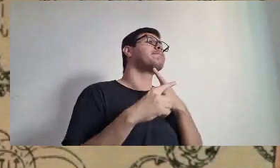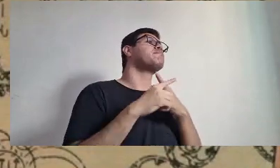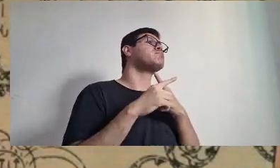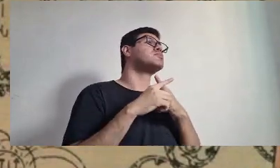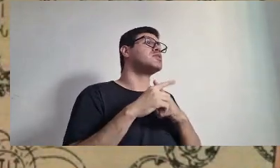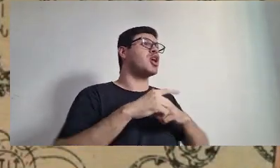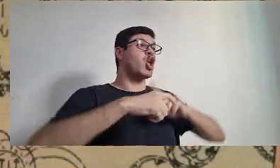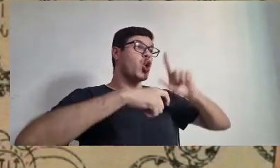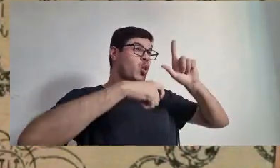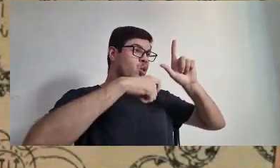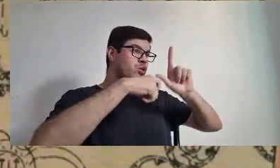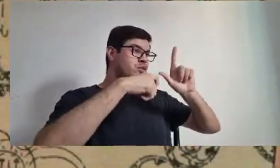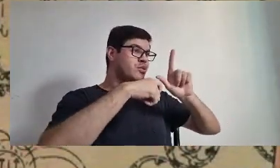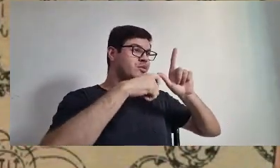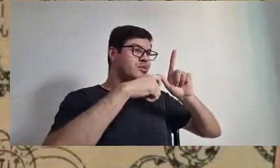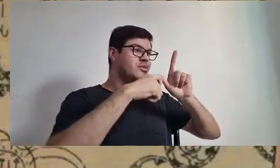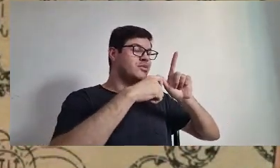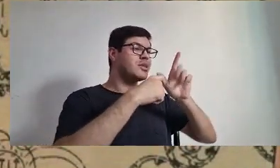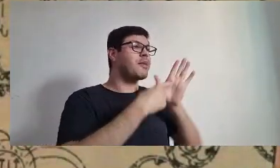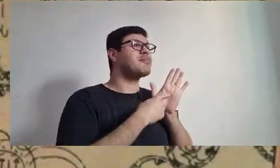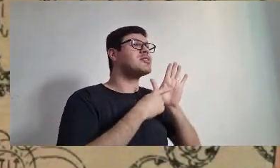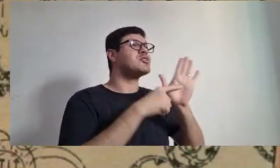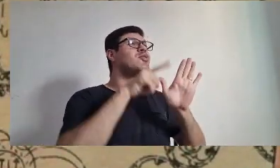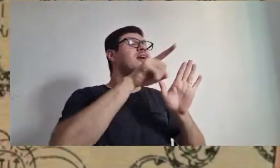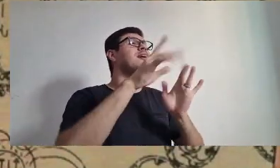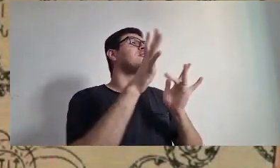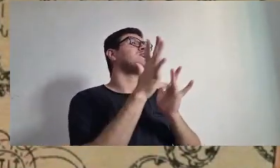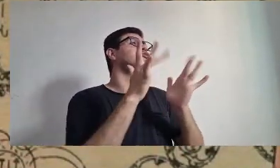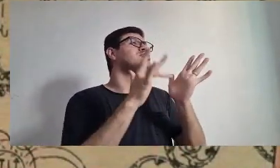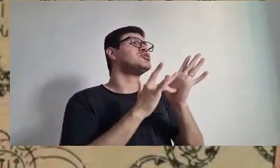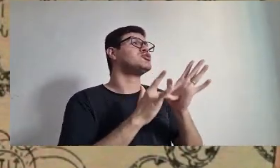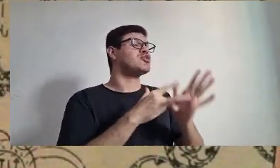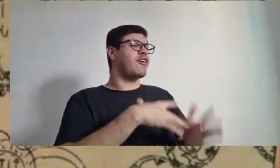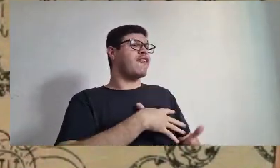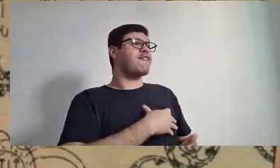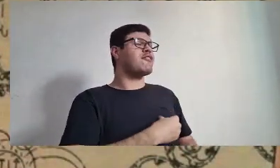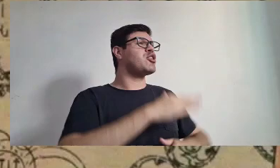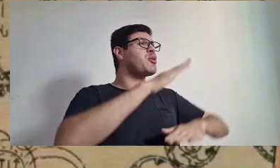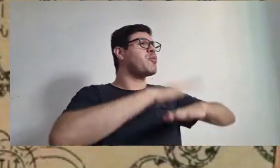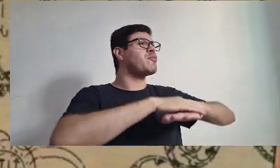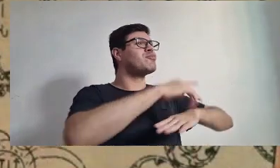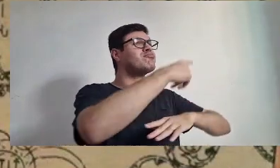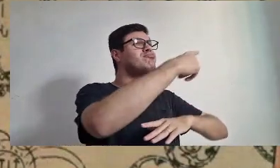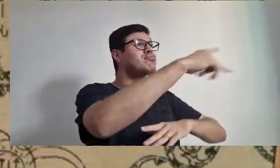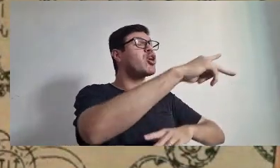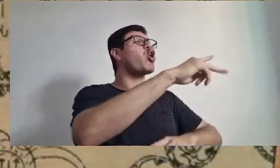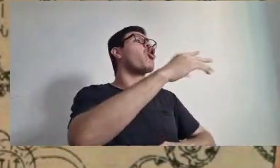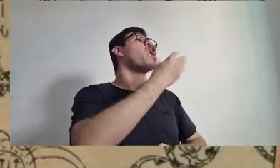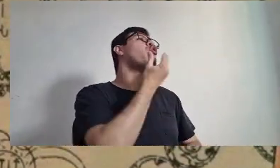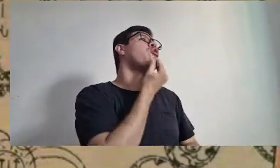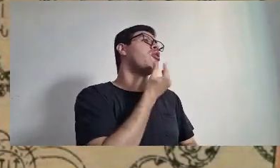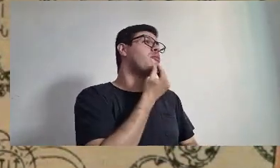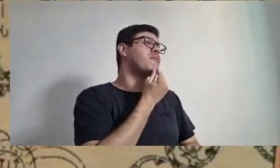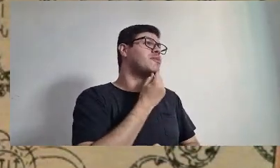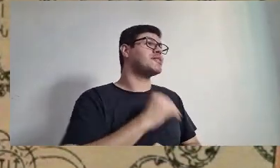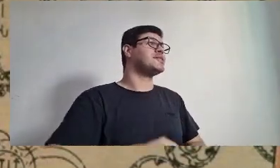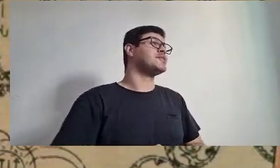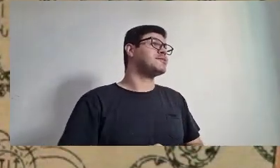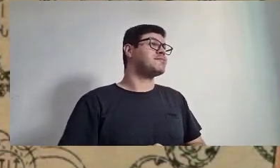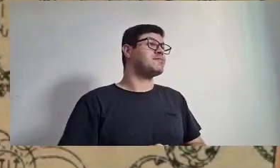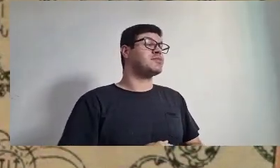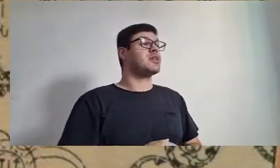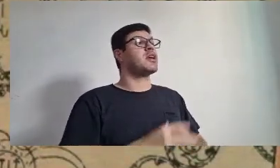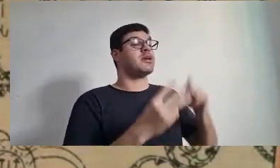Lucas apresentou Jesus como filho do homem. Já São João apresentou como filho de Deus. São Marcos